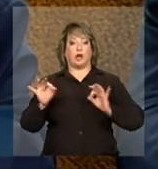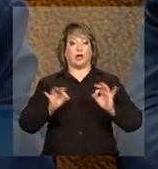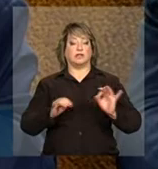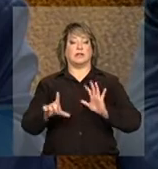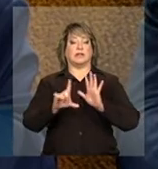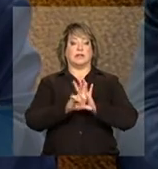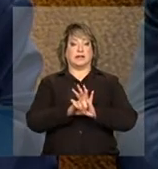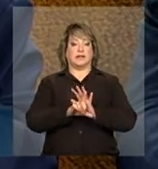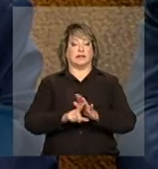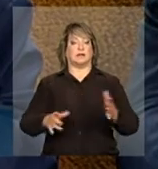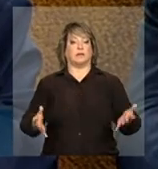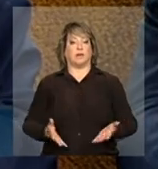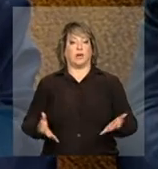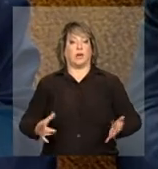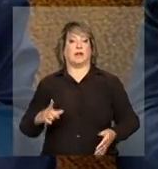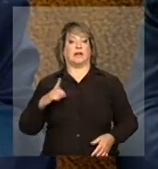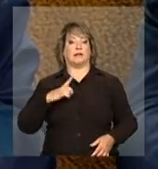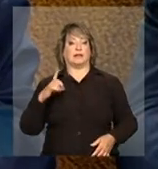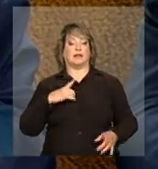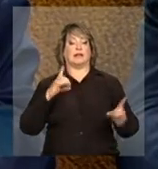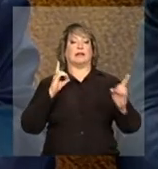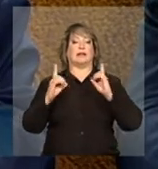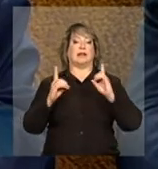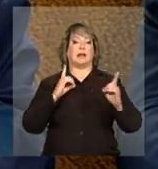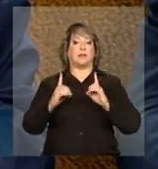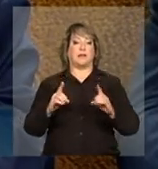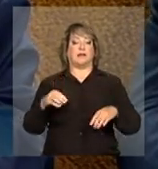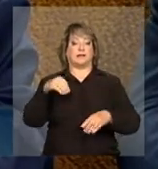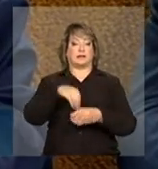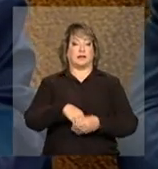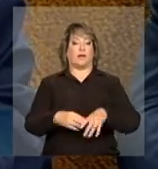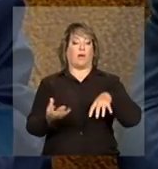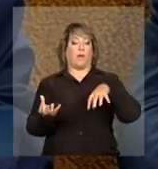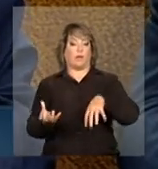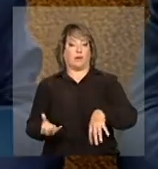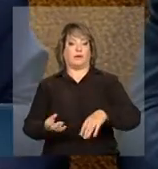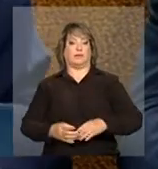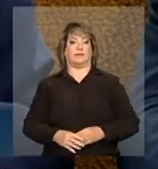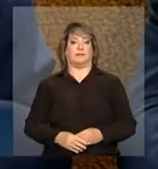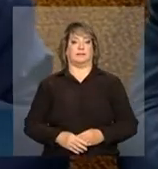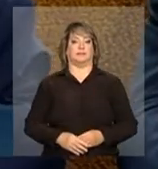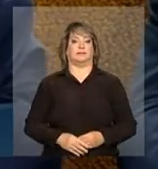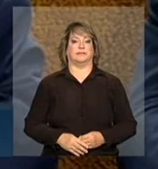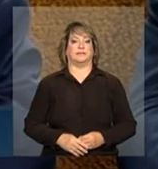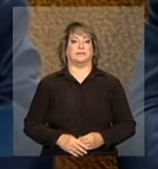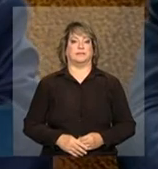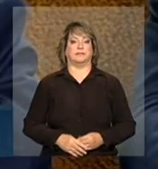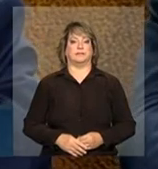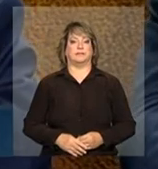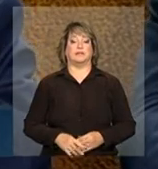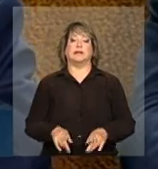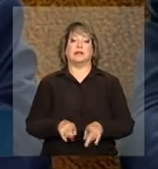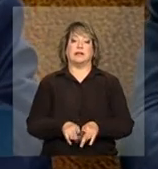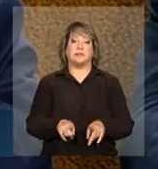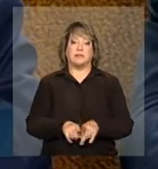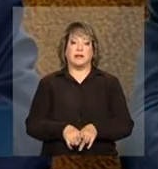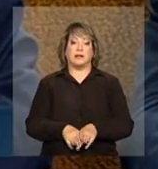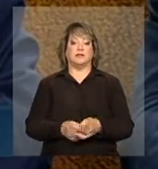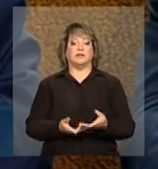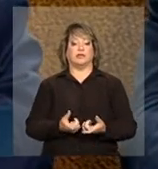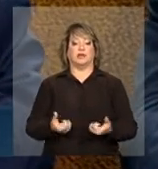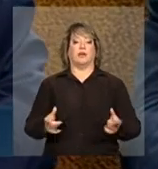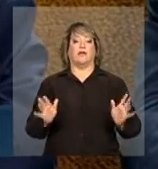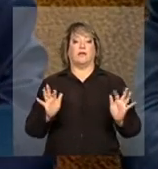ora está em debate no Congresso Nacional. Né. E, finalmente,